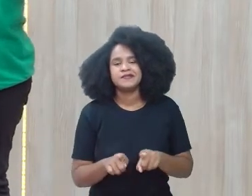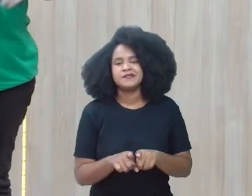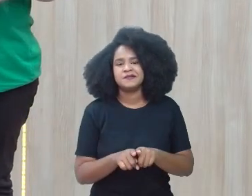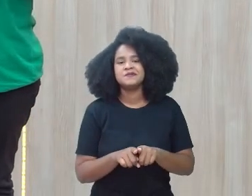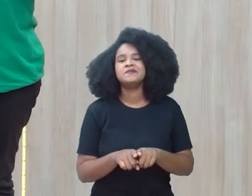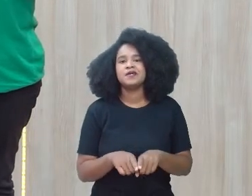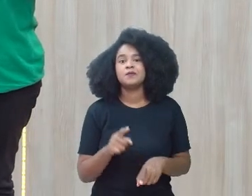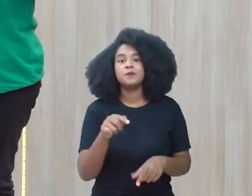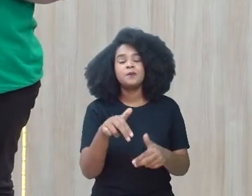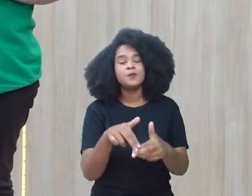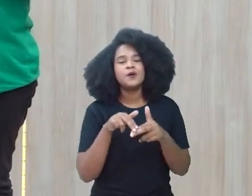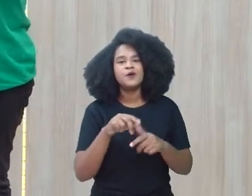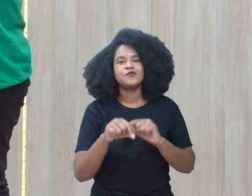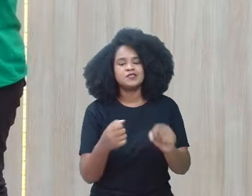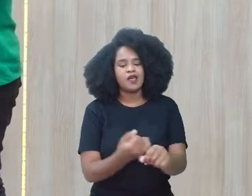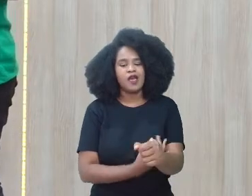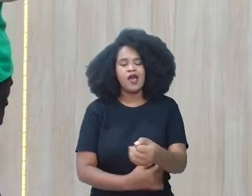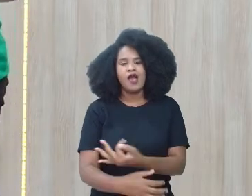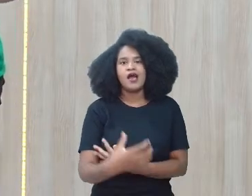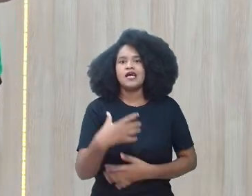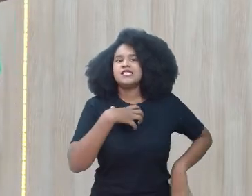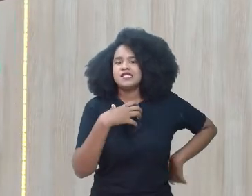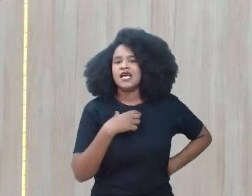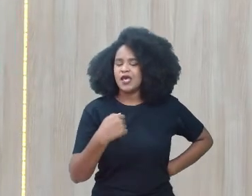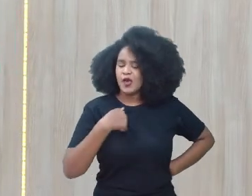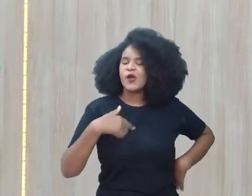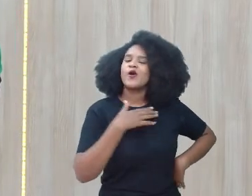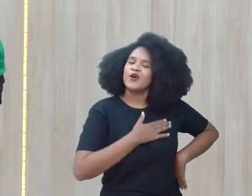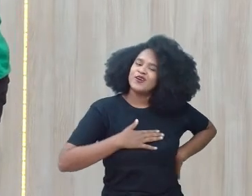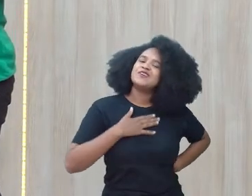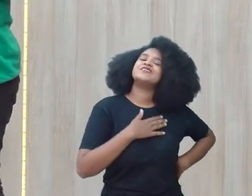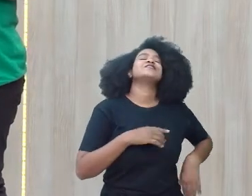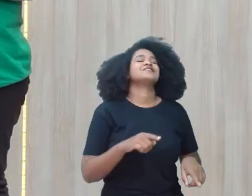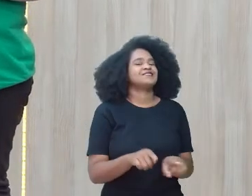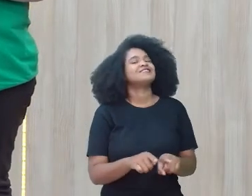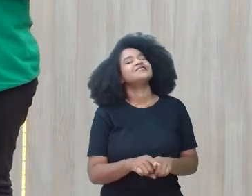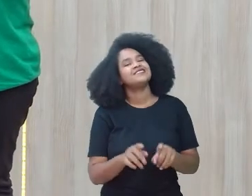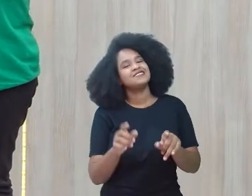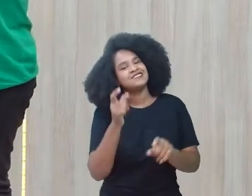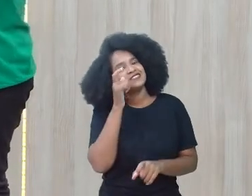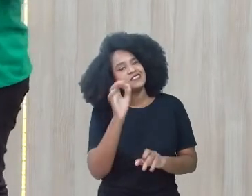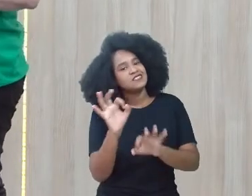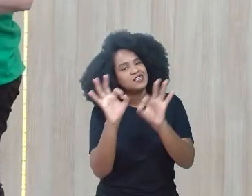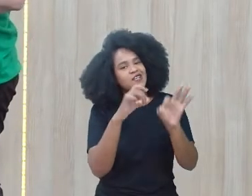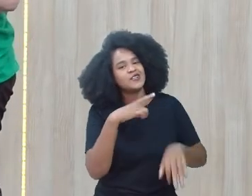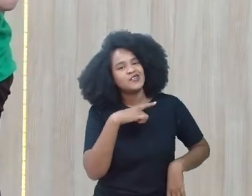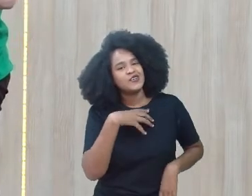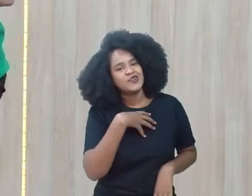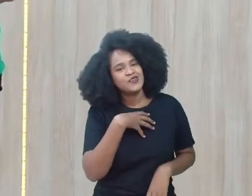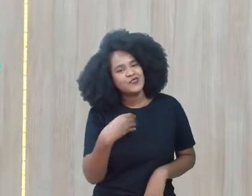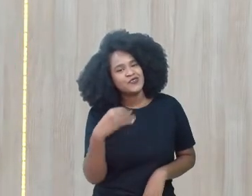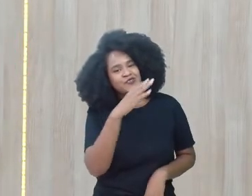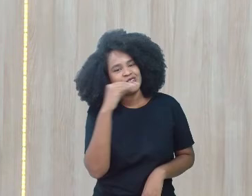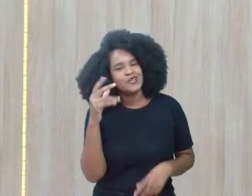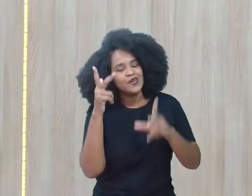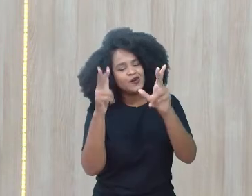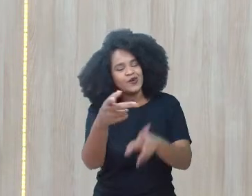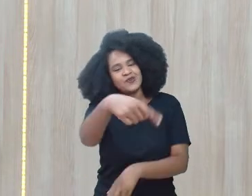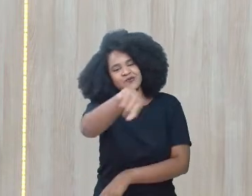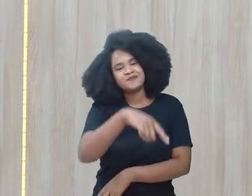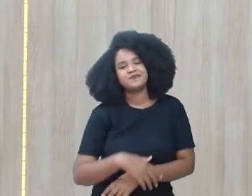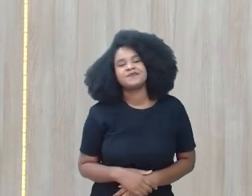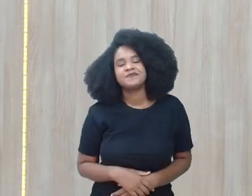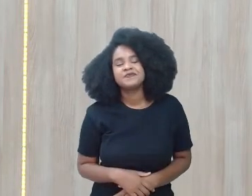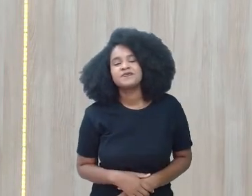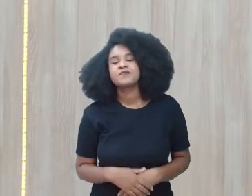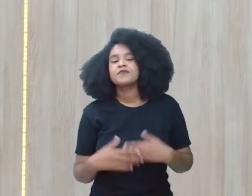fortes. Faz parte. Vocês sabiam que eu gosto de assistir também. Eu tenho filho adolescente como vocês. E aí é